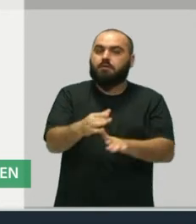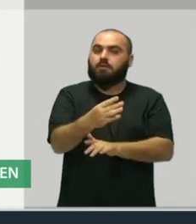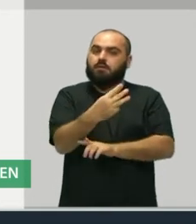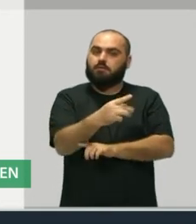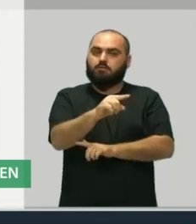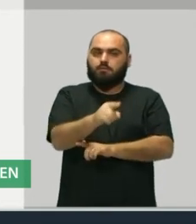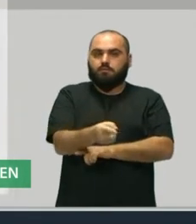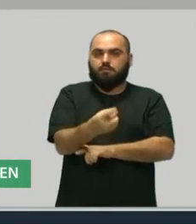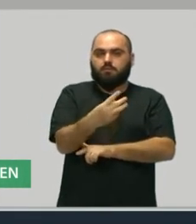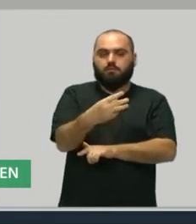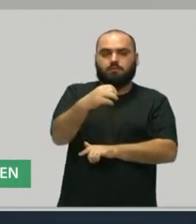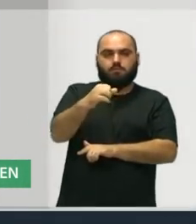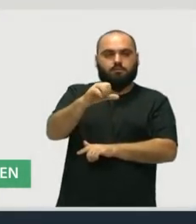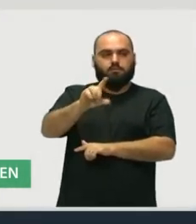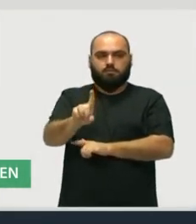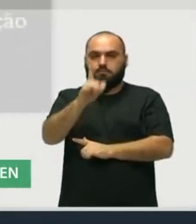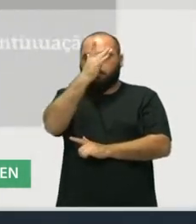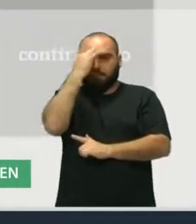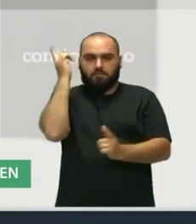3.391 pacientes.